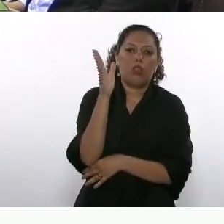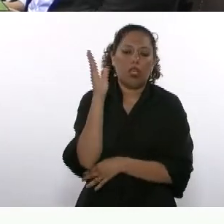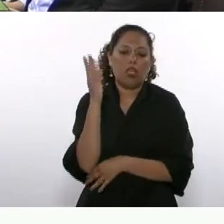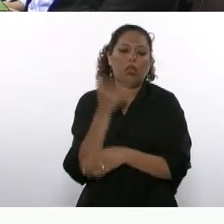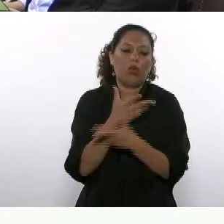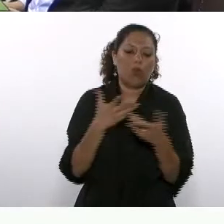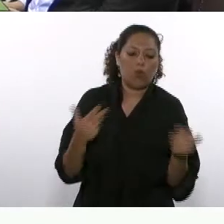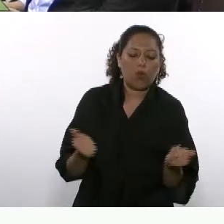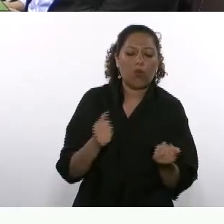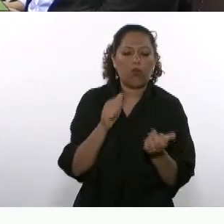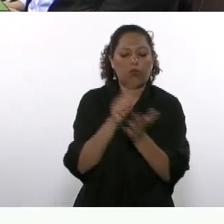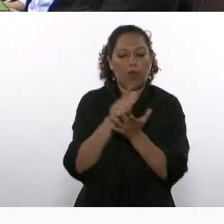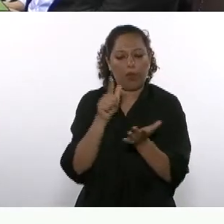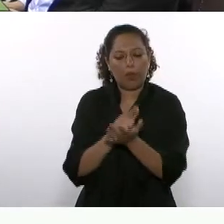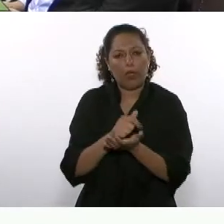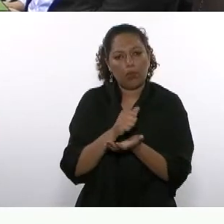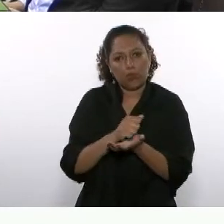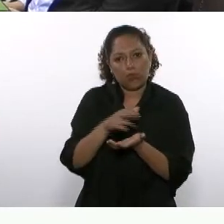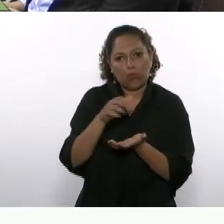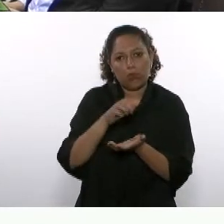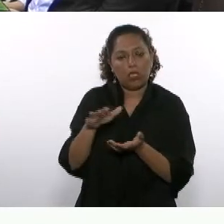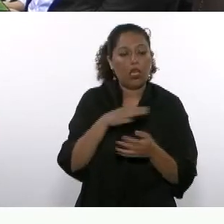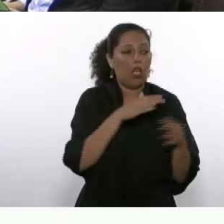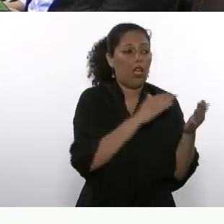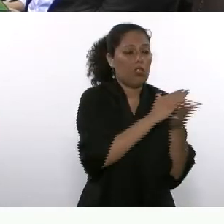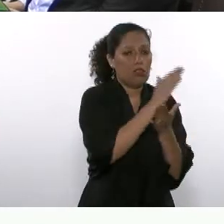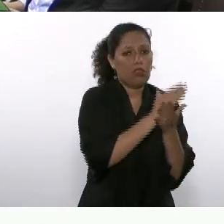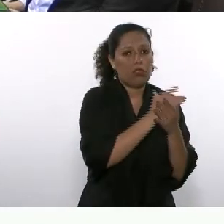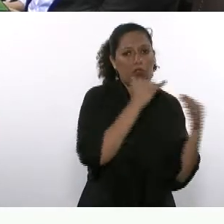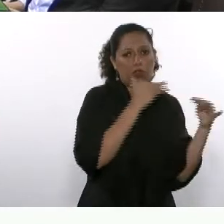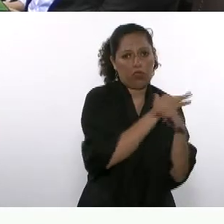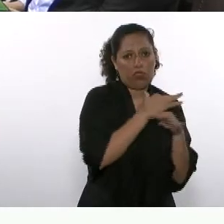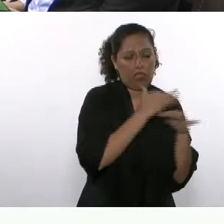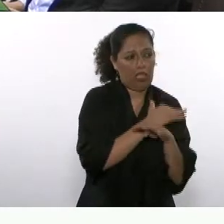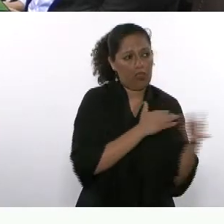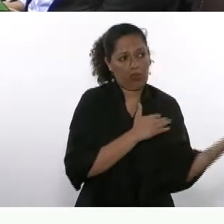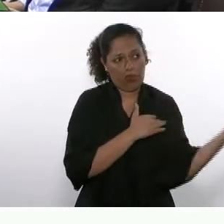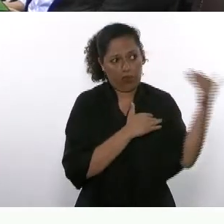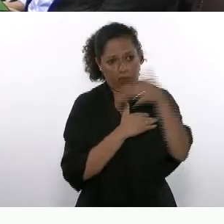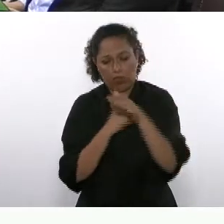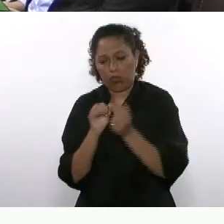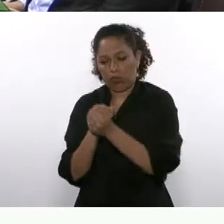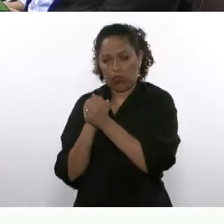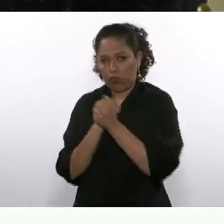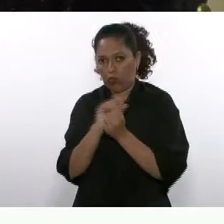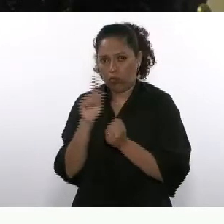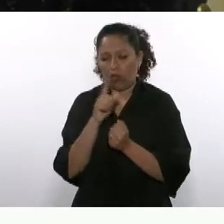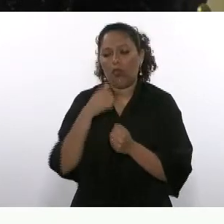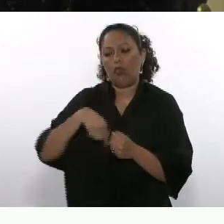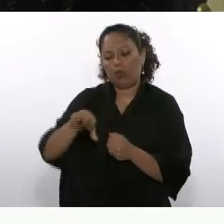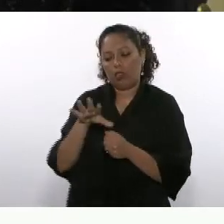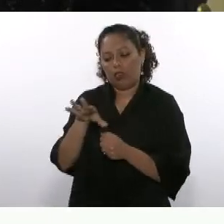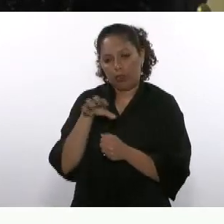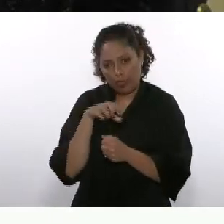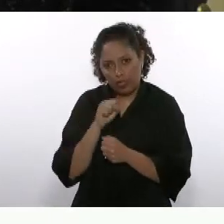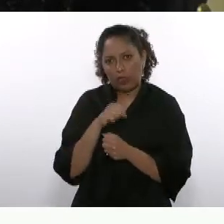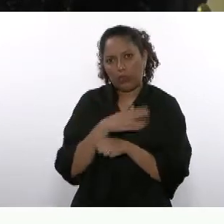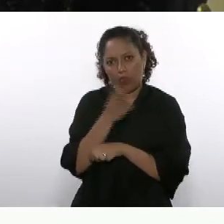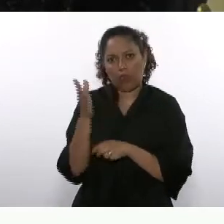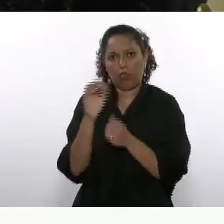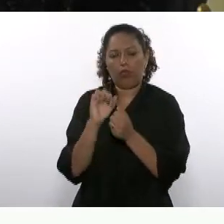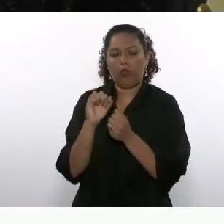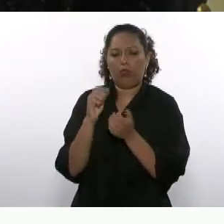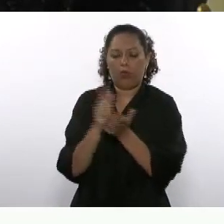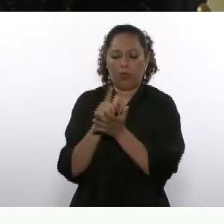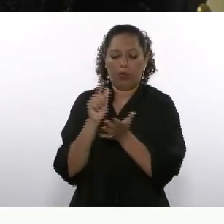de material. Porque alguns municípios, às vezes, não se fazem presentes, mas a gente leva material deles. Então, gastou R$1,5 milhão ao